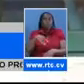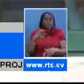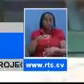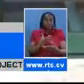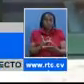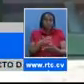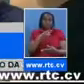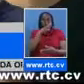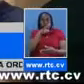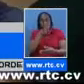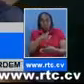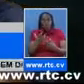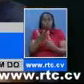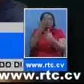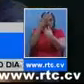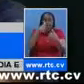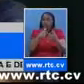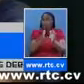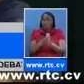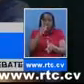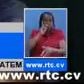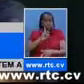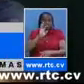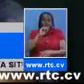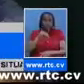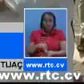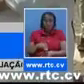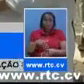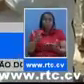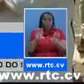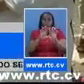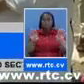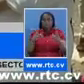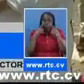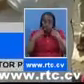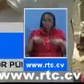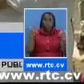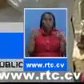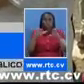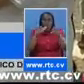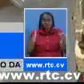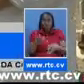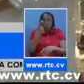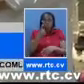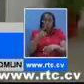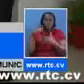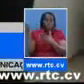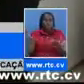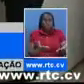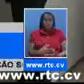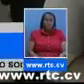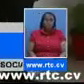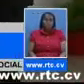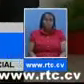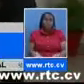mensagens em homenagem a todas as mulheres de São Miguel, pois foi aberto ao público o Balcão Único de Atendimento.